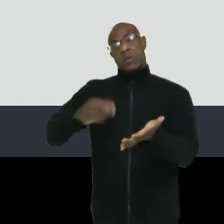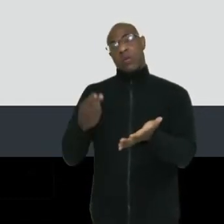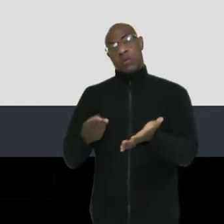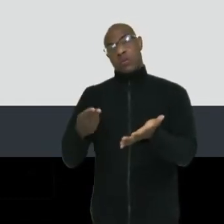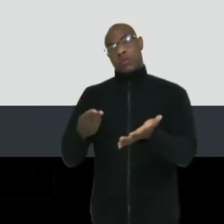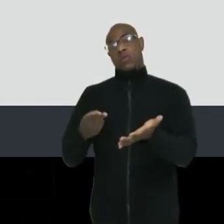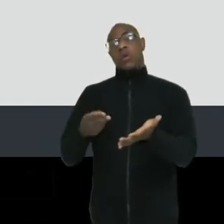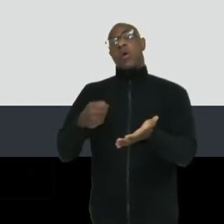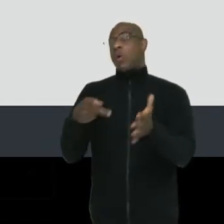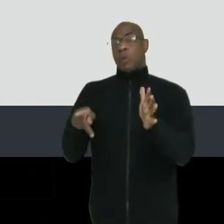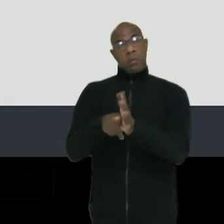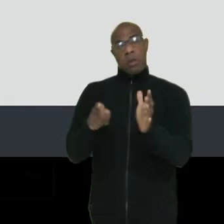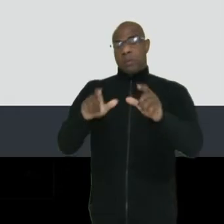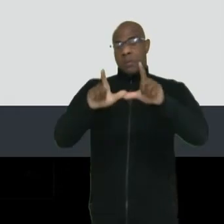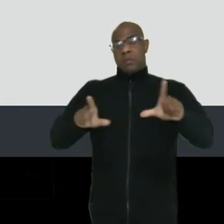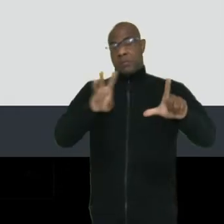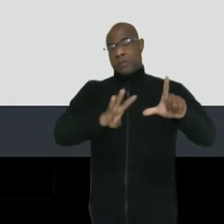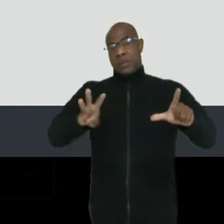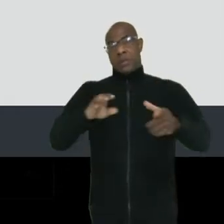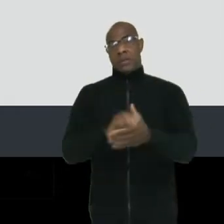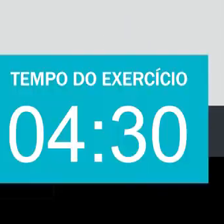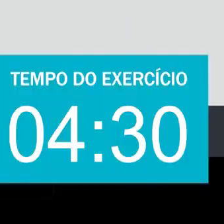consiga acessar a internet nesse momento.